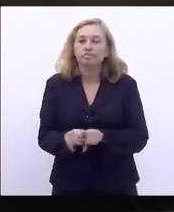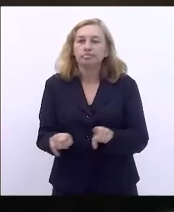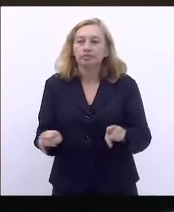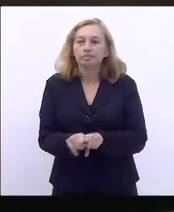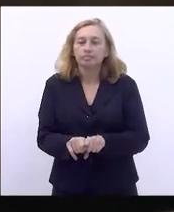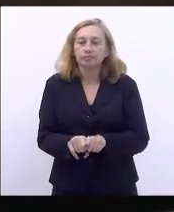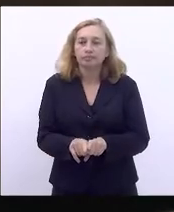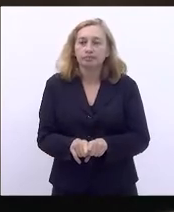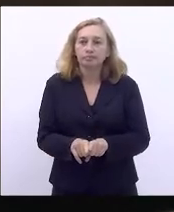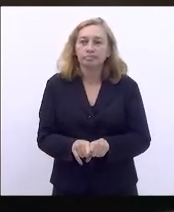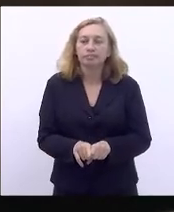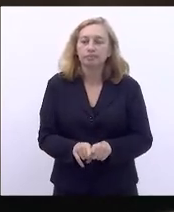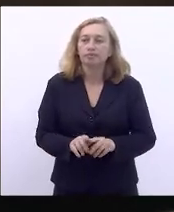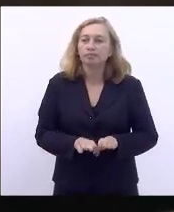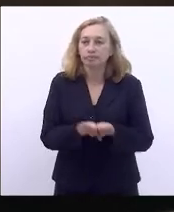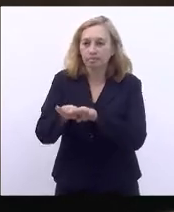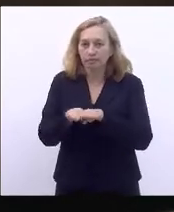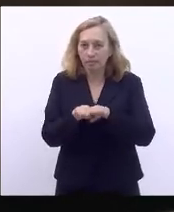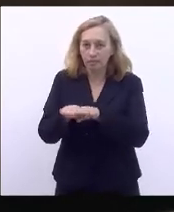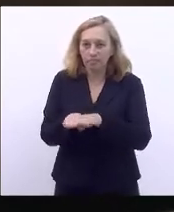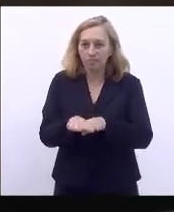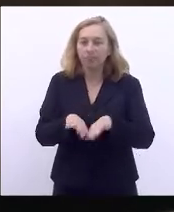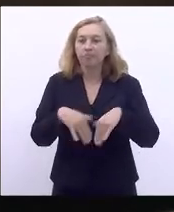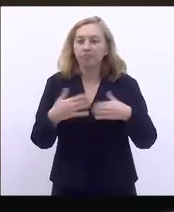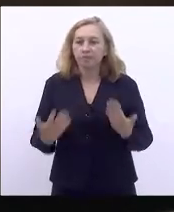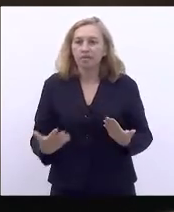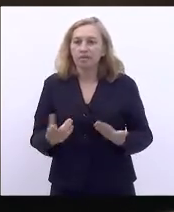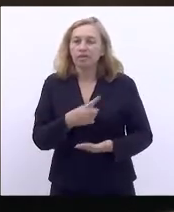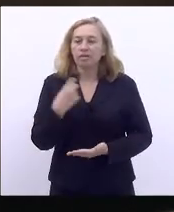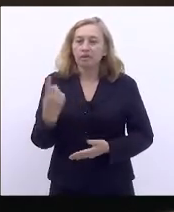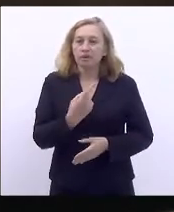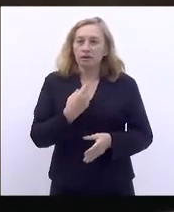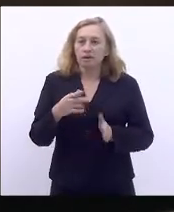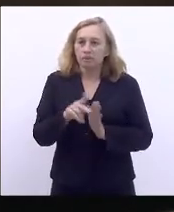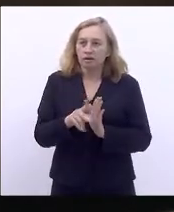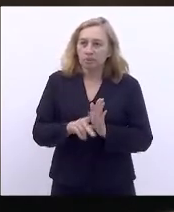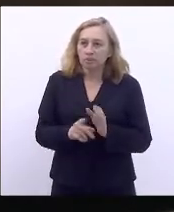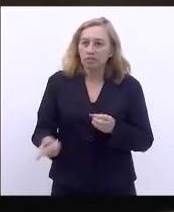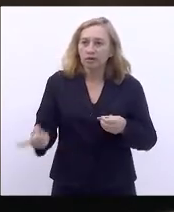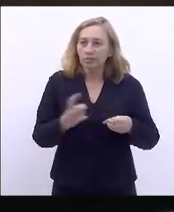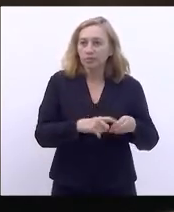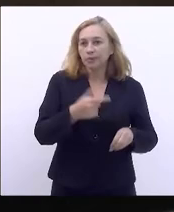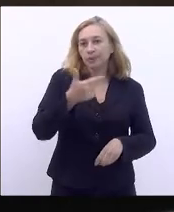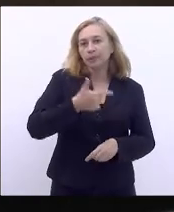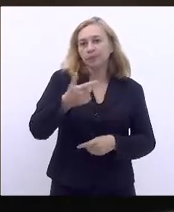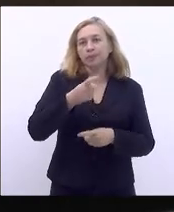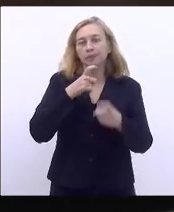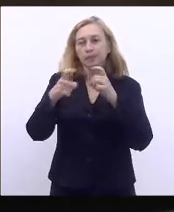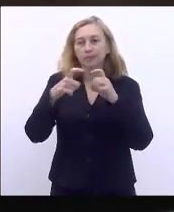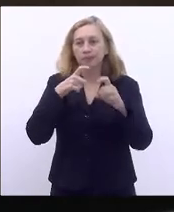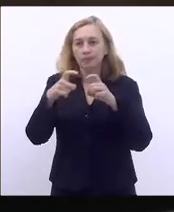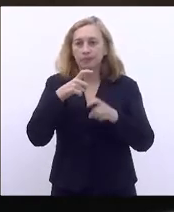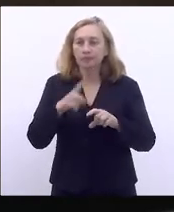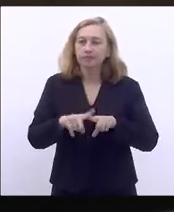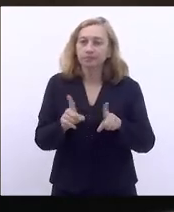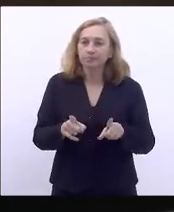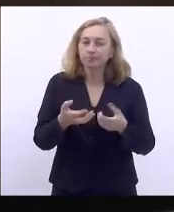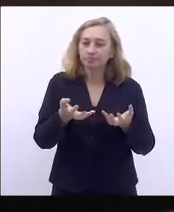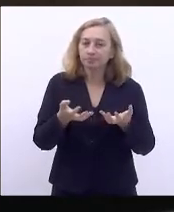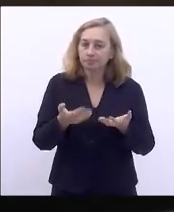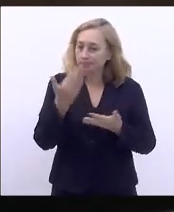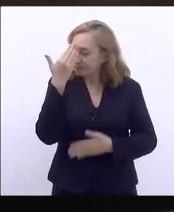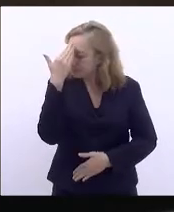da equidade e da igualdade. Então, nosso projeto voltará em segunda discussão, mas eu quero